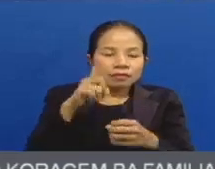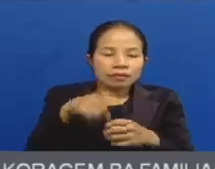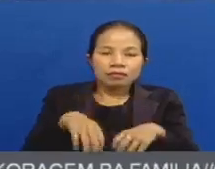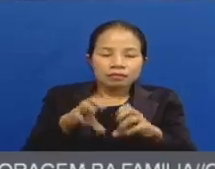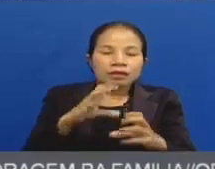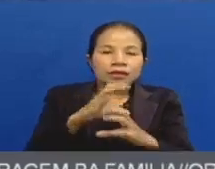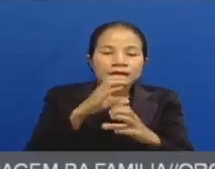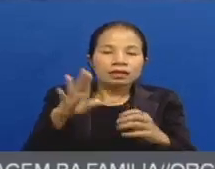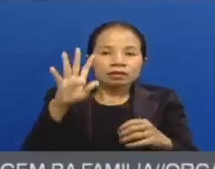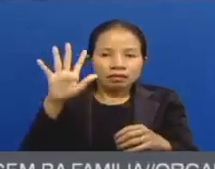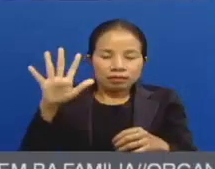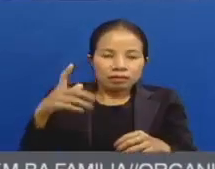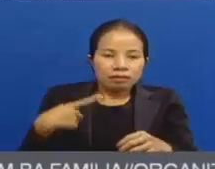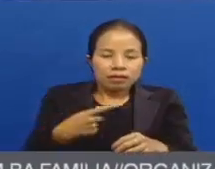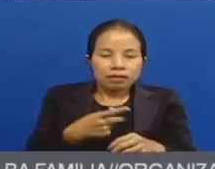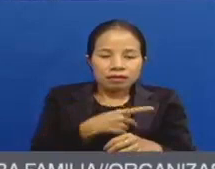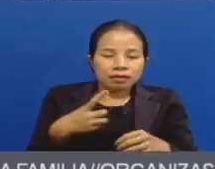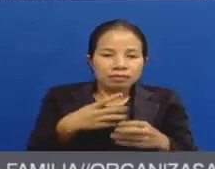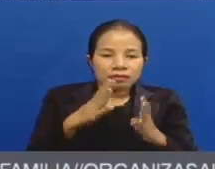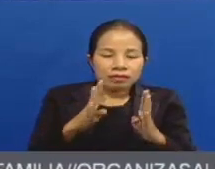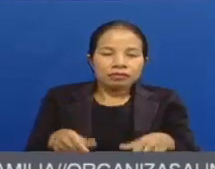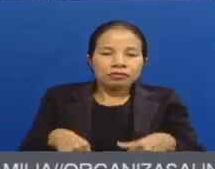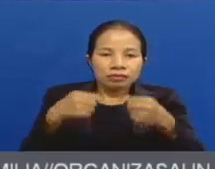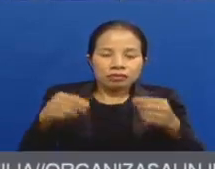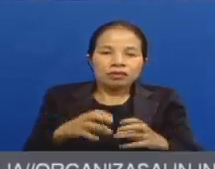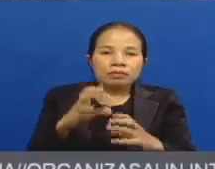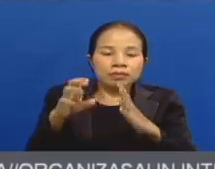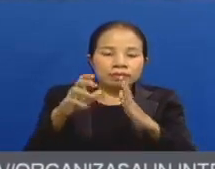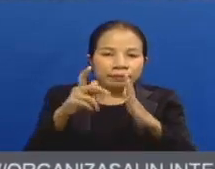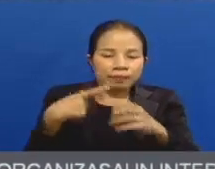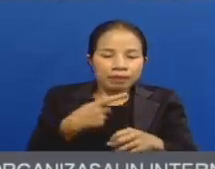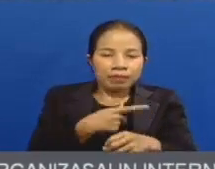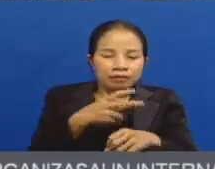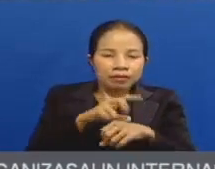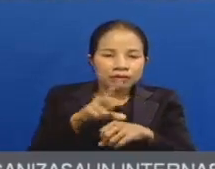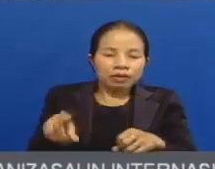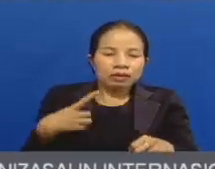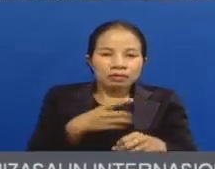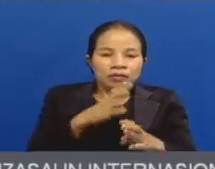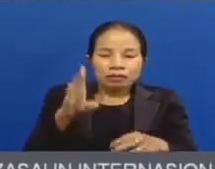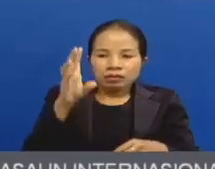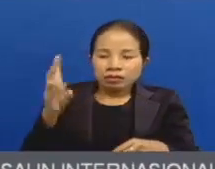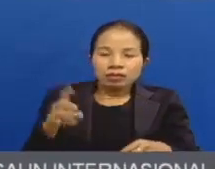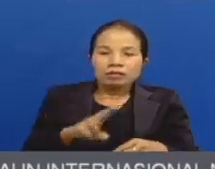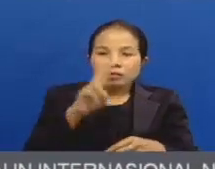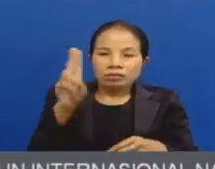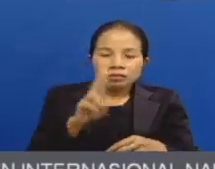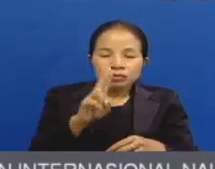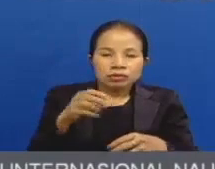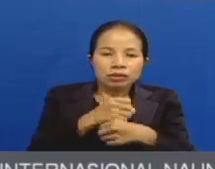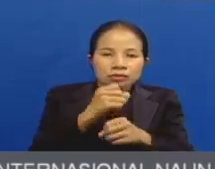careta quinta legislatura. No deputado será entrega uma para patrimônio do Parlamento Nacional, a tu deputado sexta legislatura utiliza